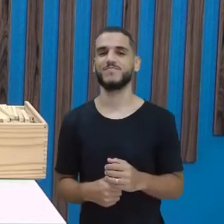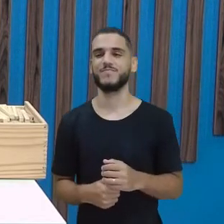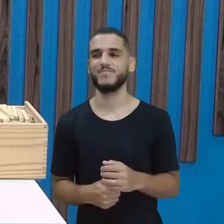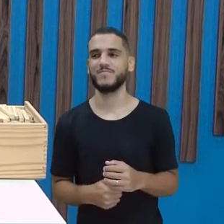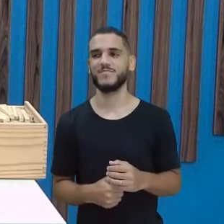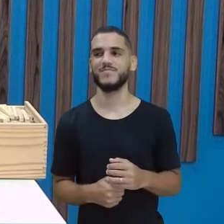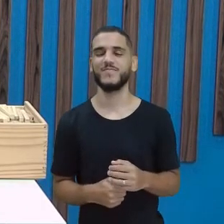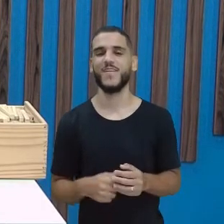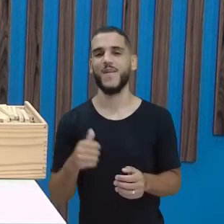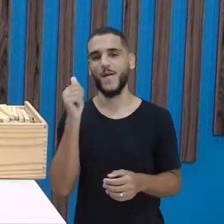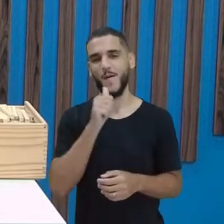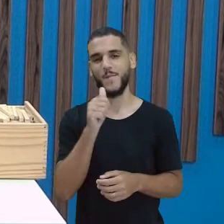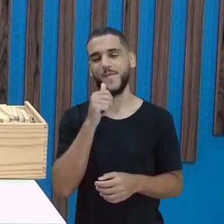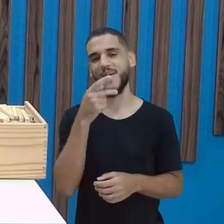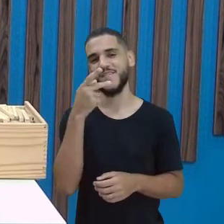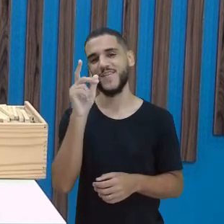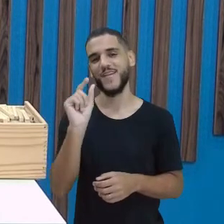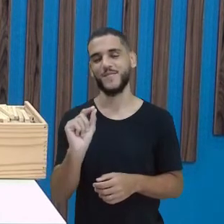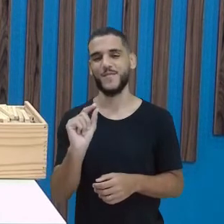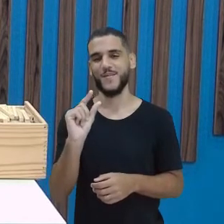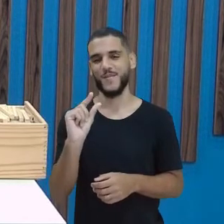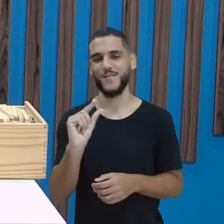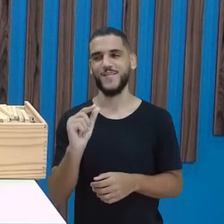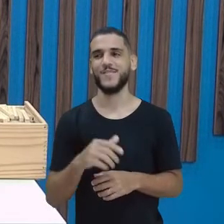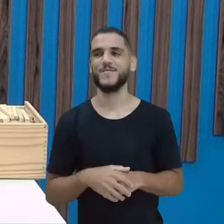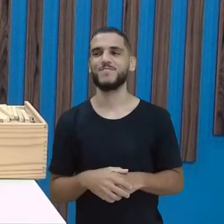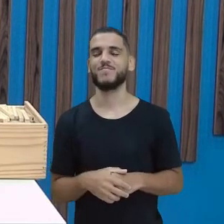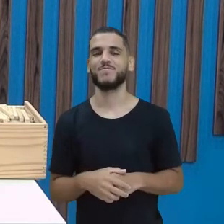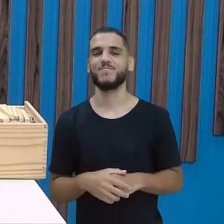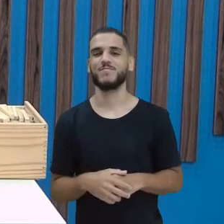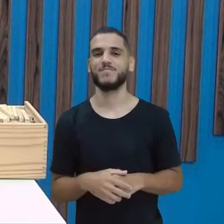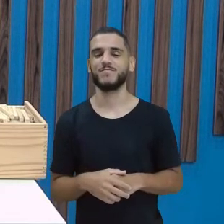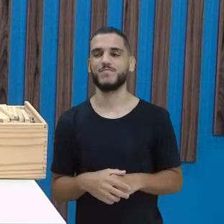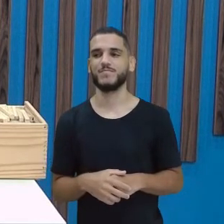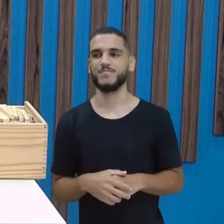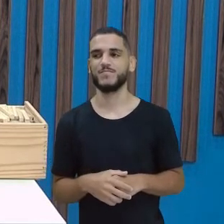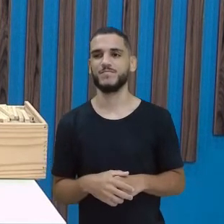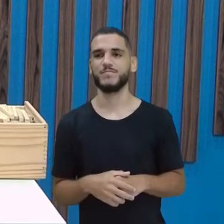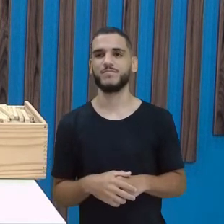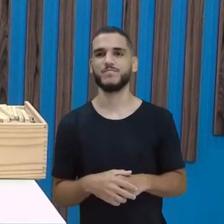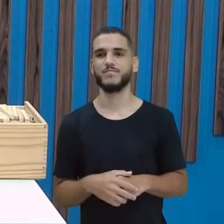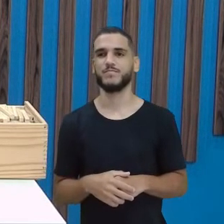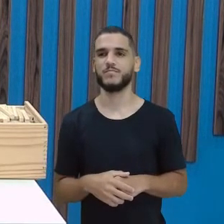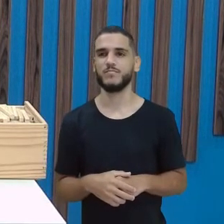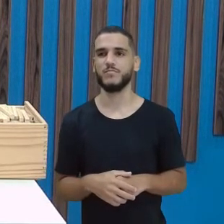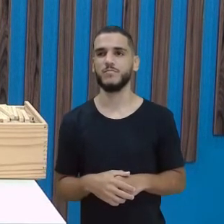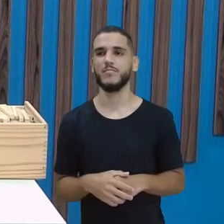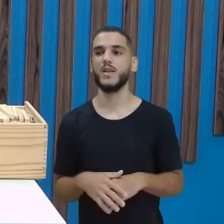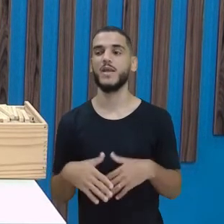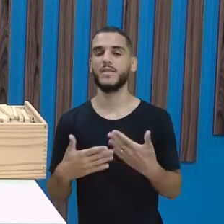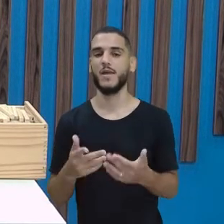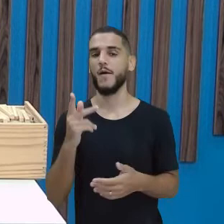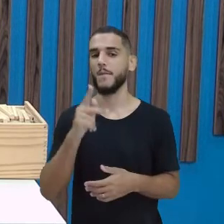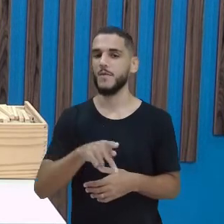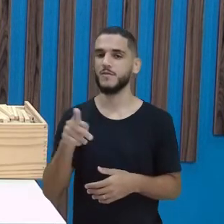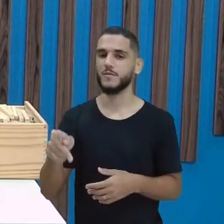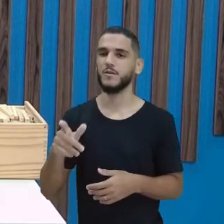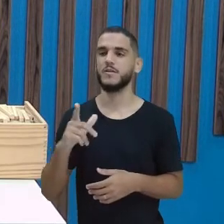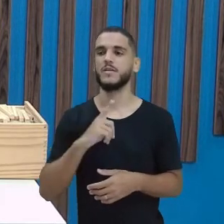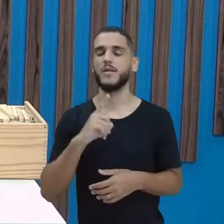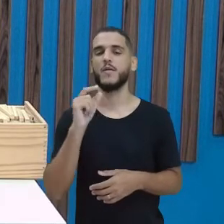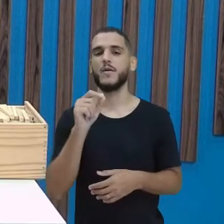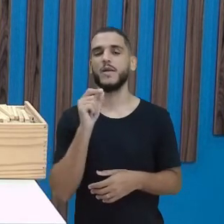Uma mulher de poucas palavras é o suficiente. Aí, para os professores, nós temos aqui,